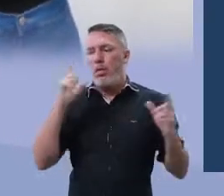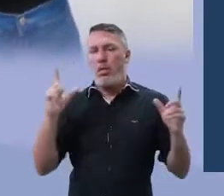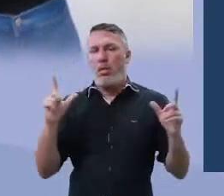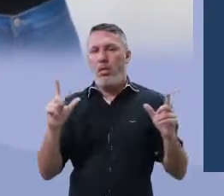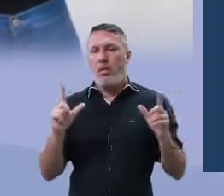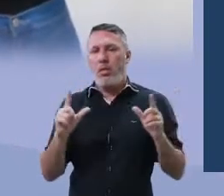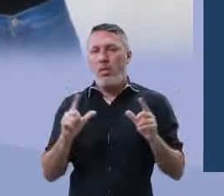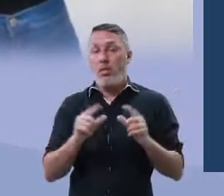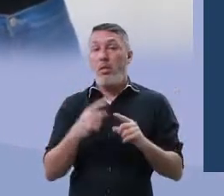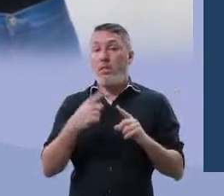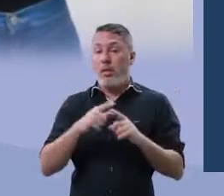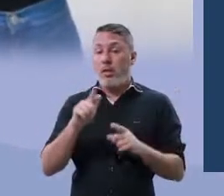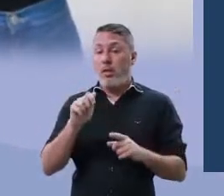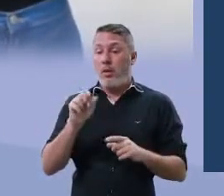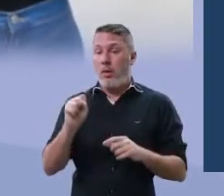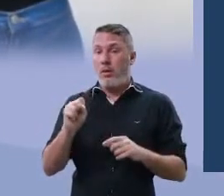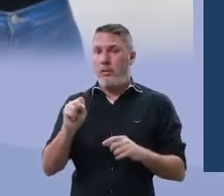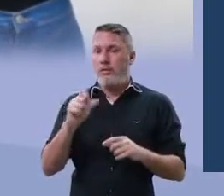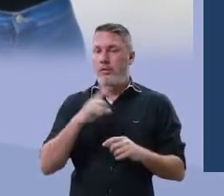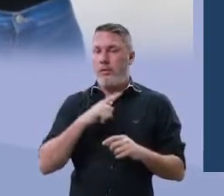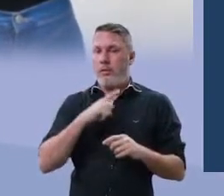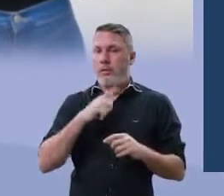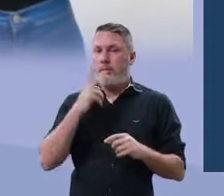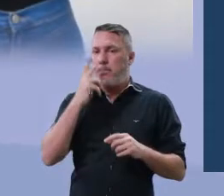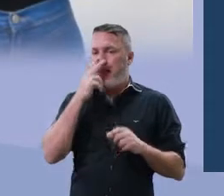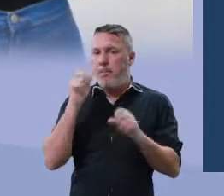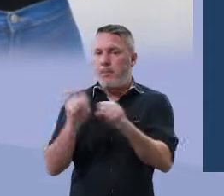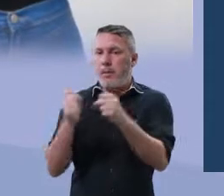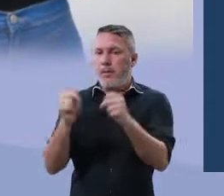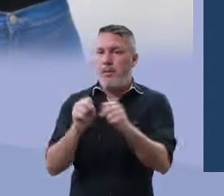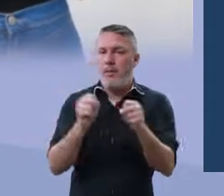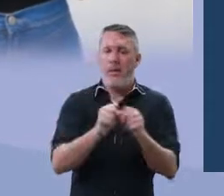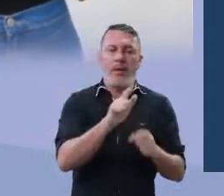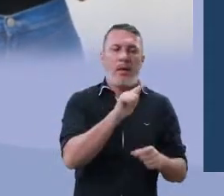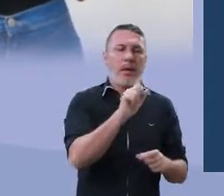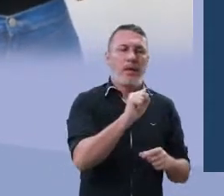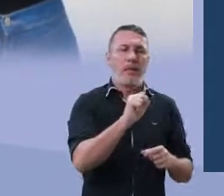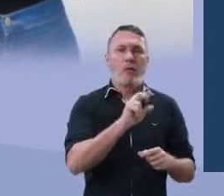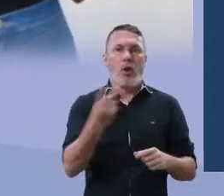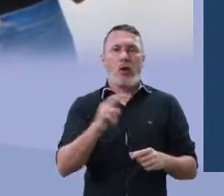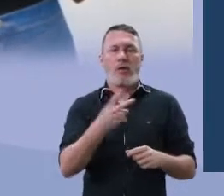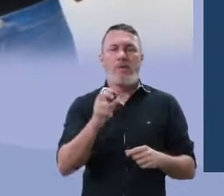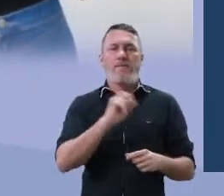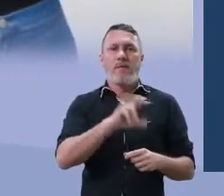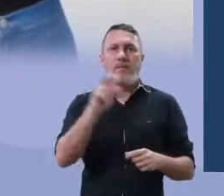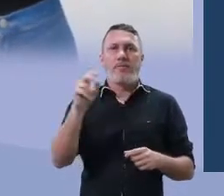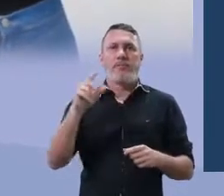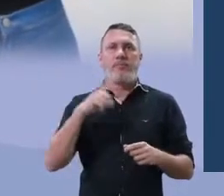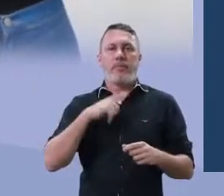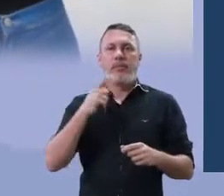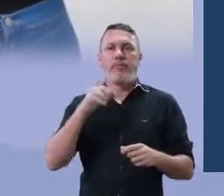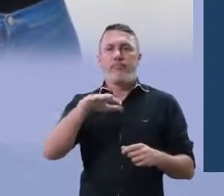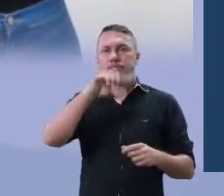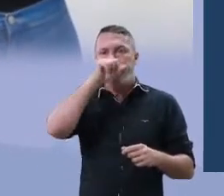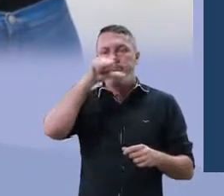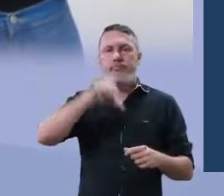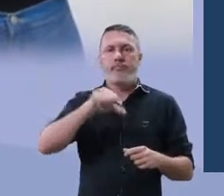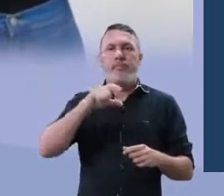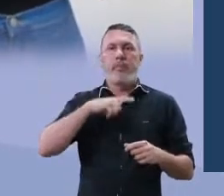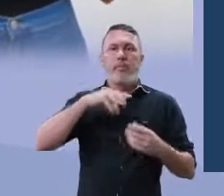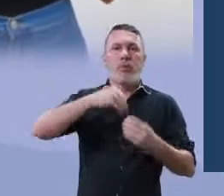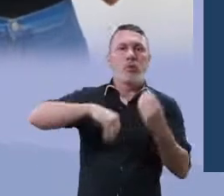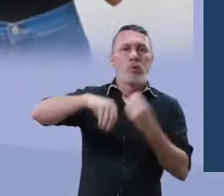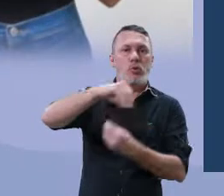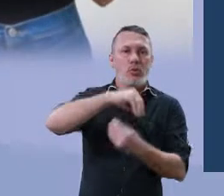camada de ozônio. O que é isso? O gás ozônio estava constantemente sendo quebrado em gás oxigênio, devido